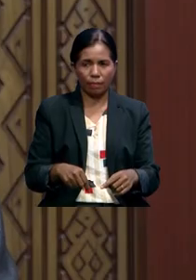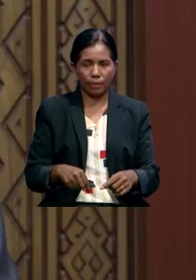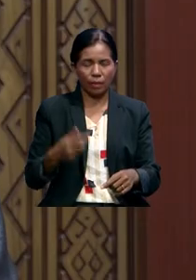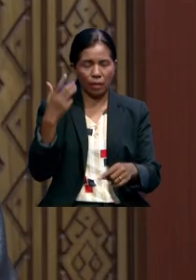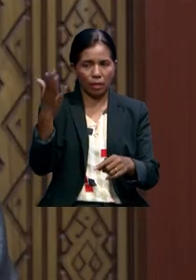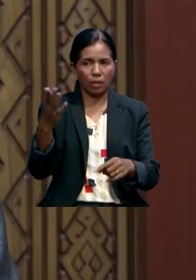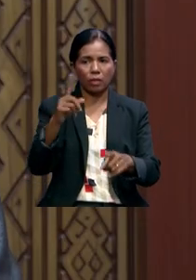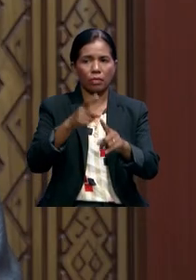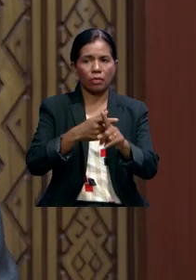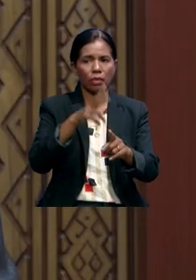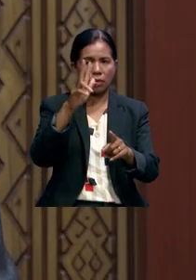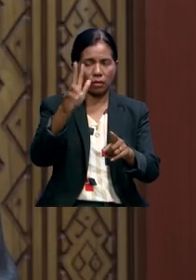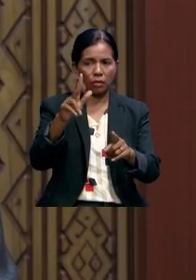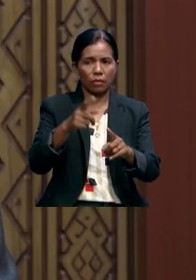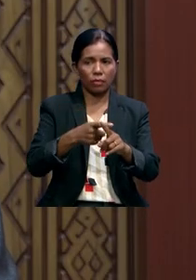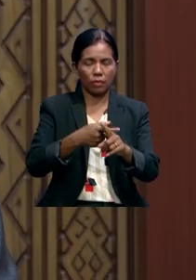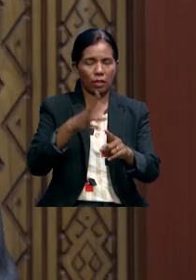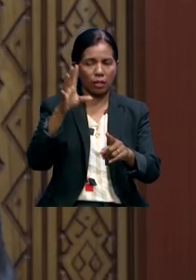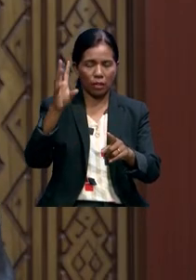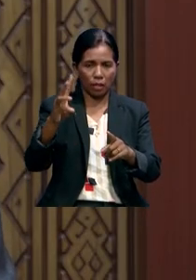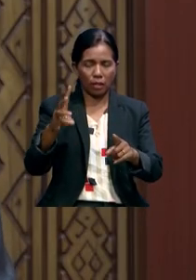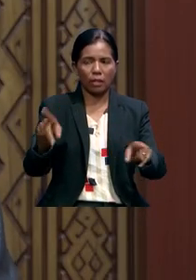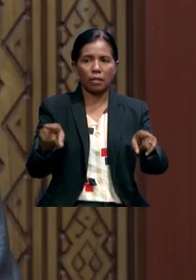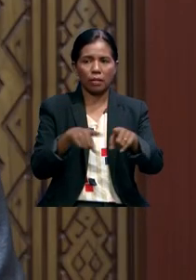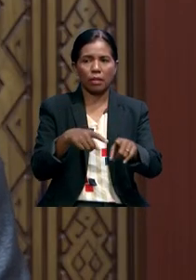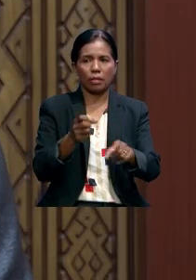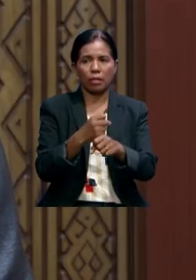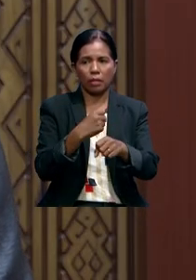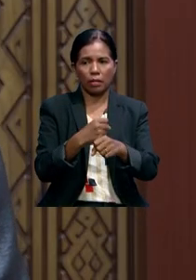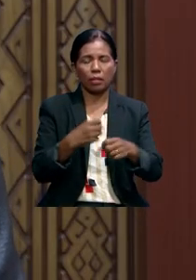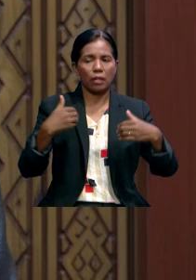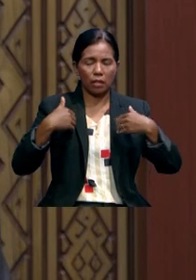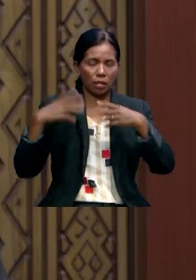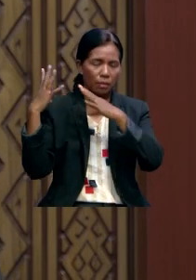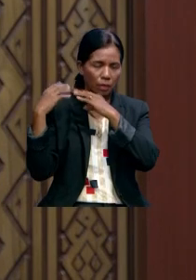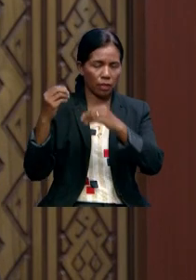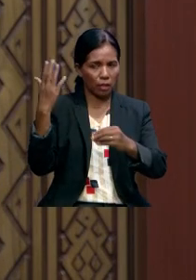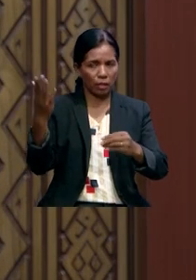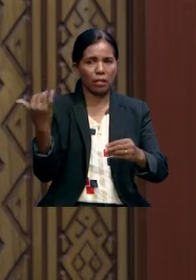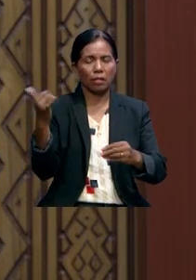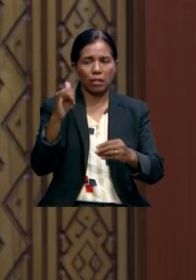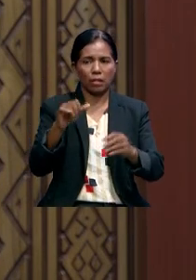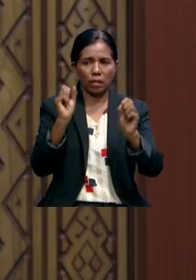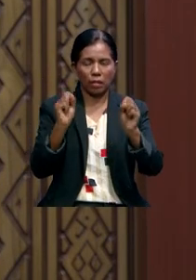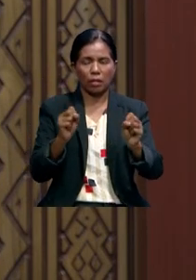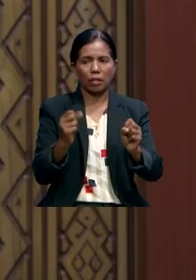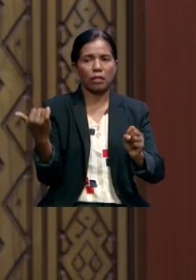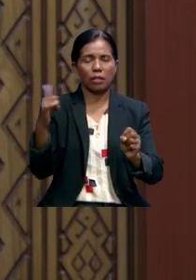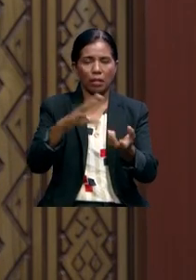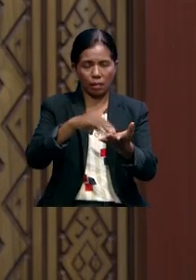na ba fulan tolo masim to fulane na nesane atu halmos experiência rumah na ba atu ne bele buat ne